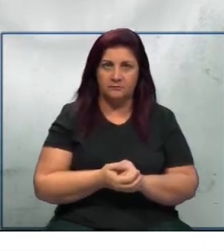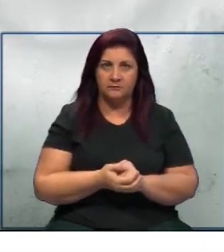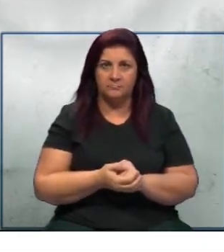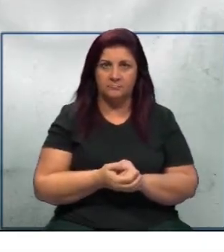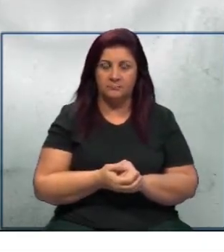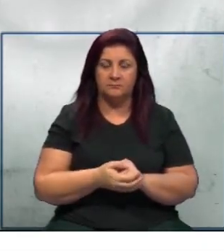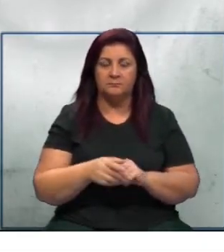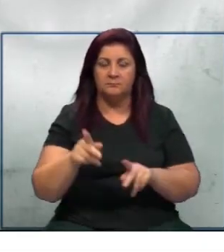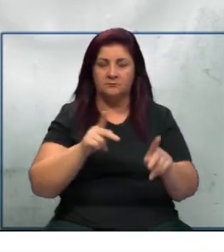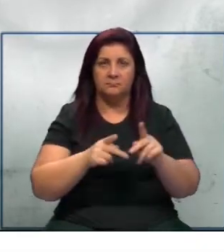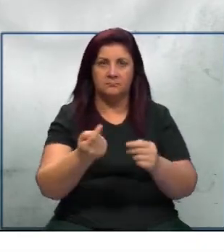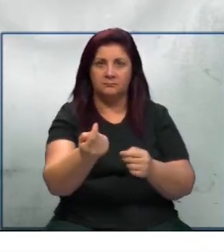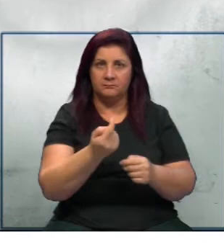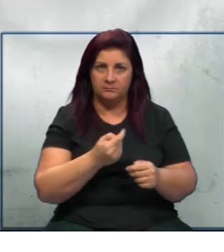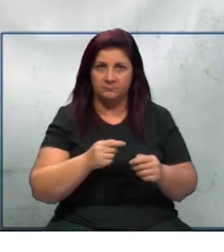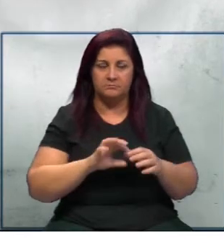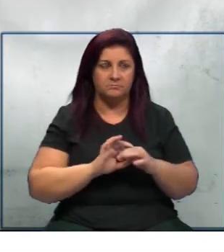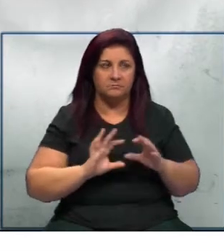Está aberto.